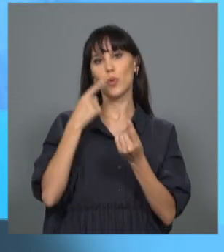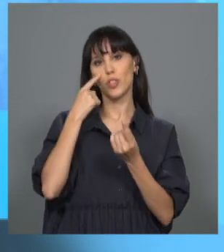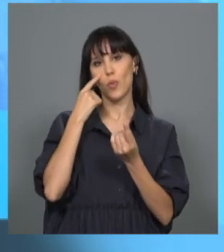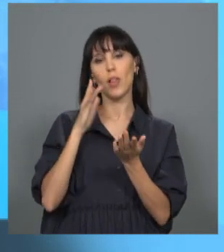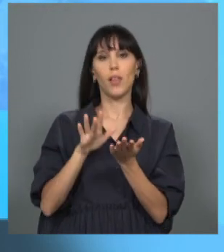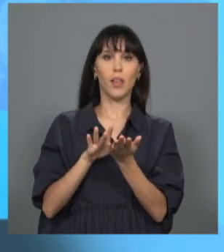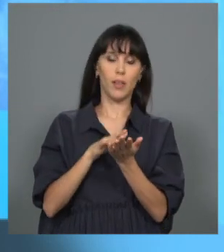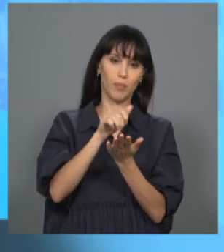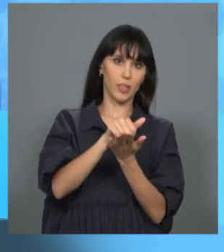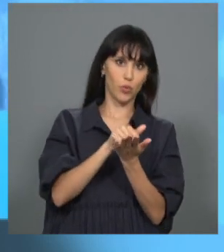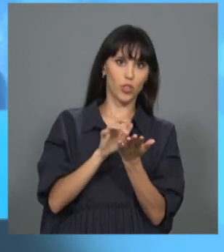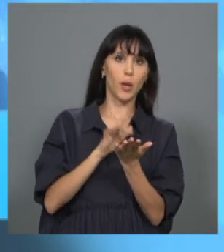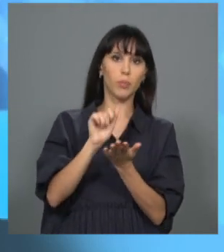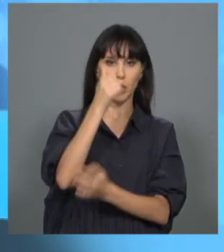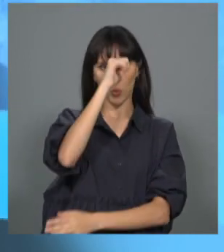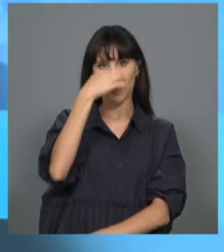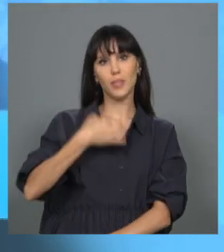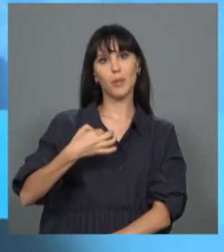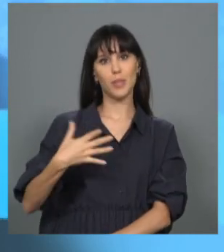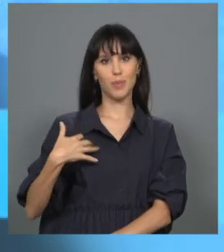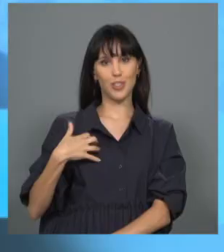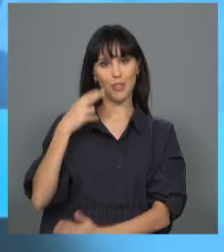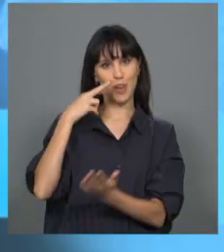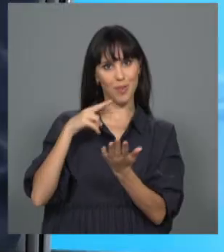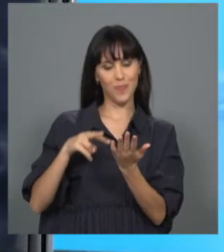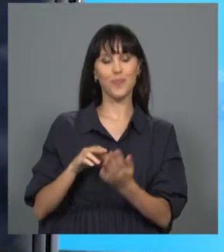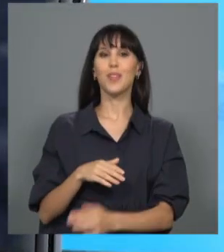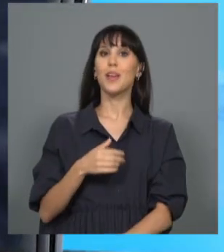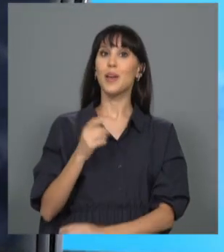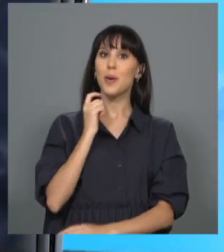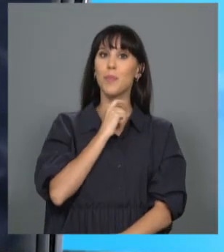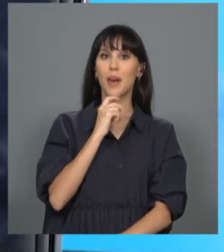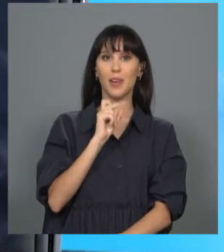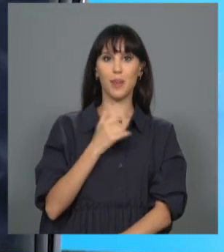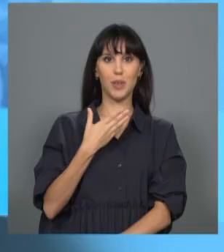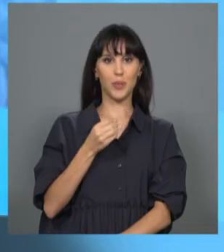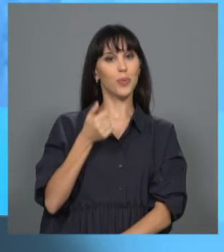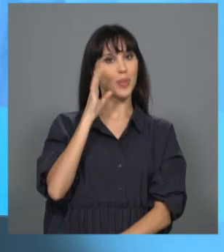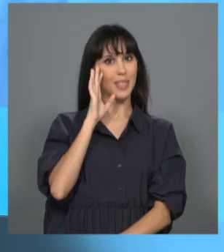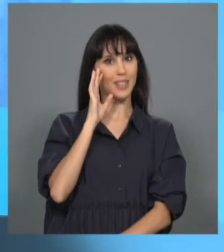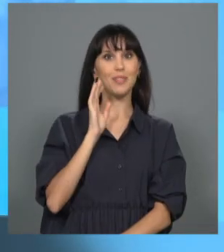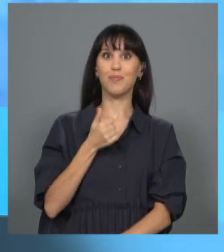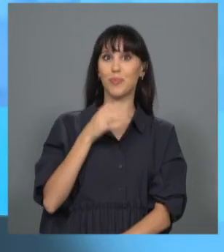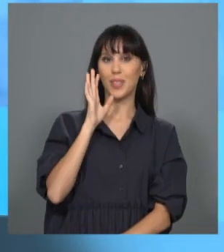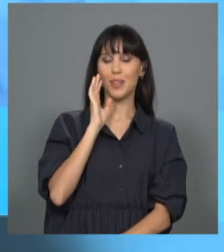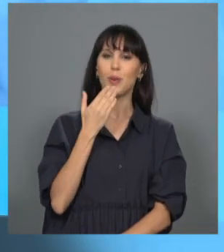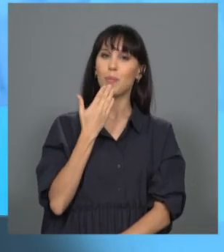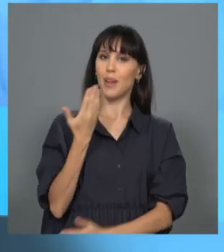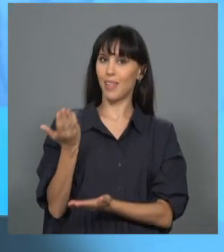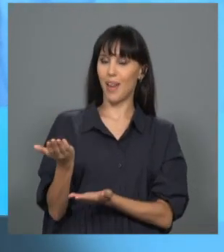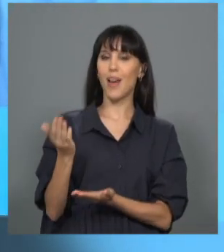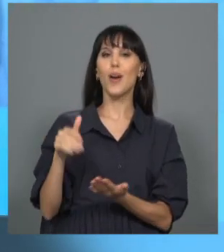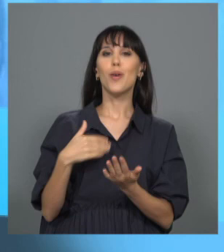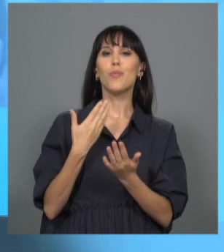como acontece em cada sexta-feira. Padre Armindo, boa tarde. Boa tarde. Obrigado por estar connosco. Que proposta de